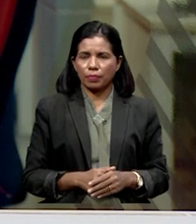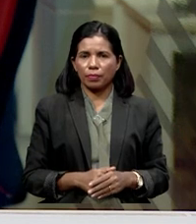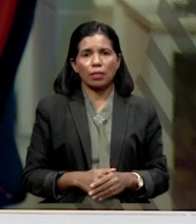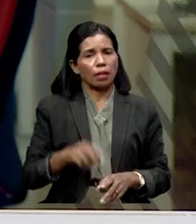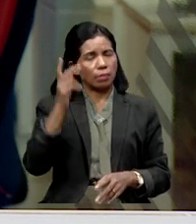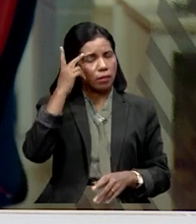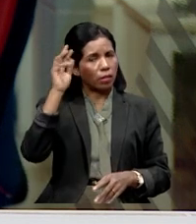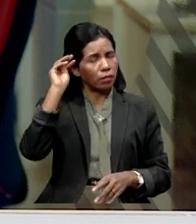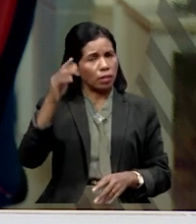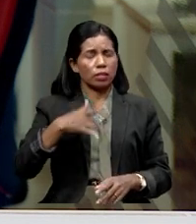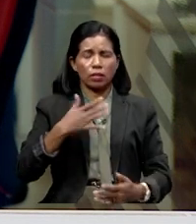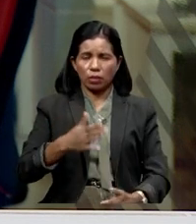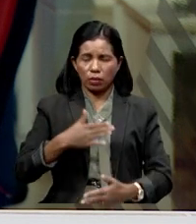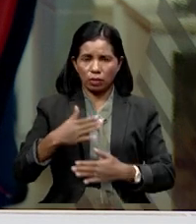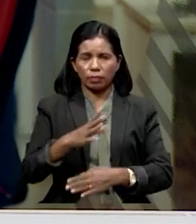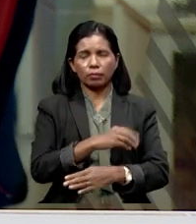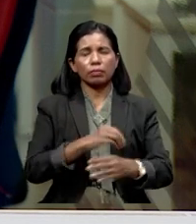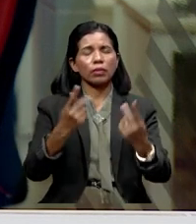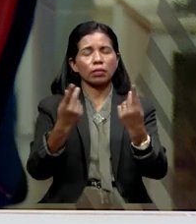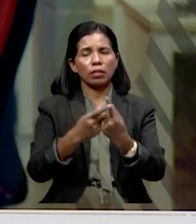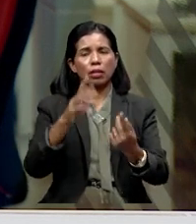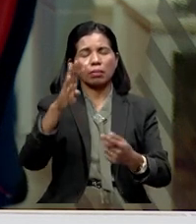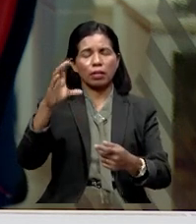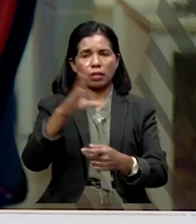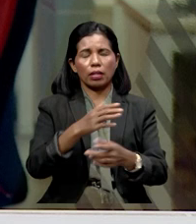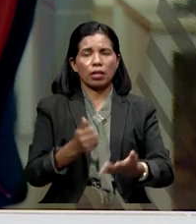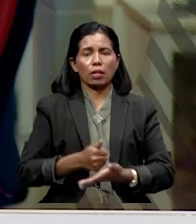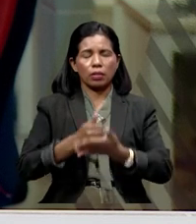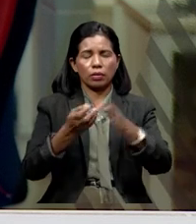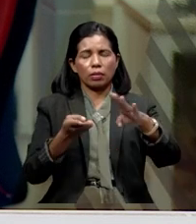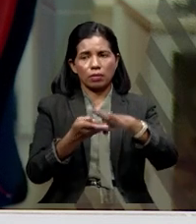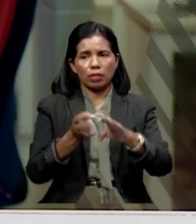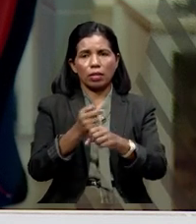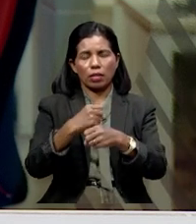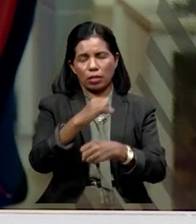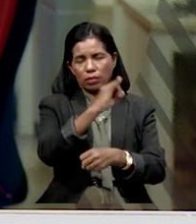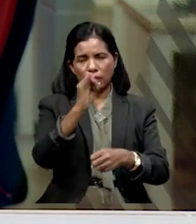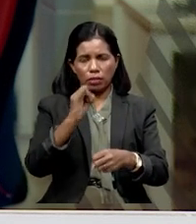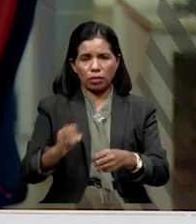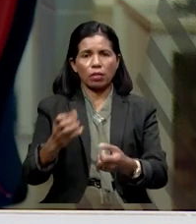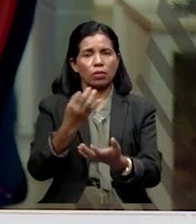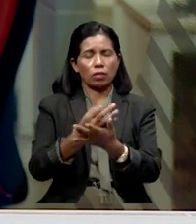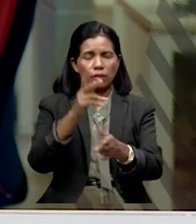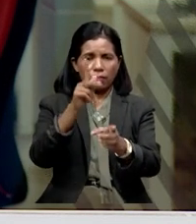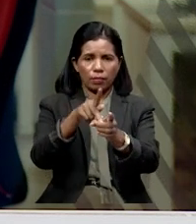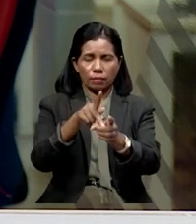Primeiro ministro apreciou a empresa BlackRock, que apoia Banco Central Timor-Leste, ao investimento do Fundo Minerai.